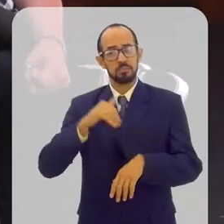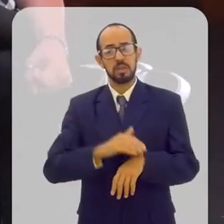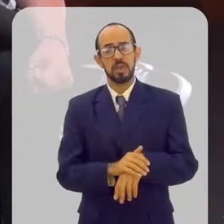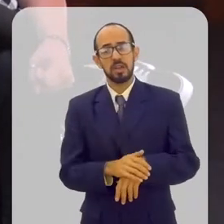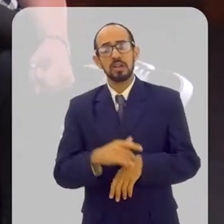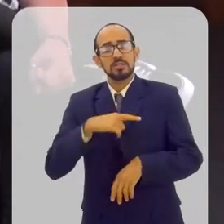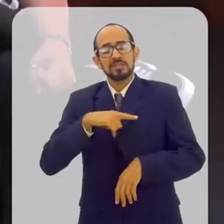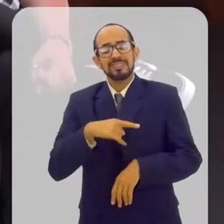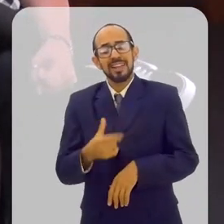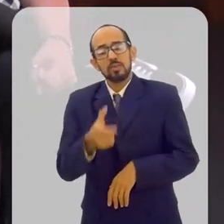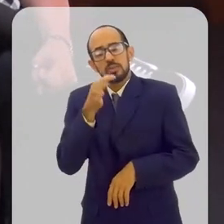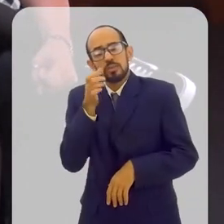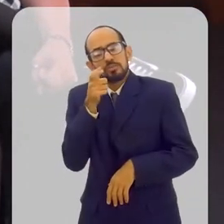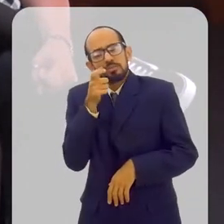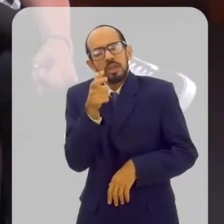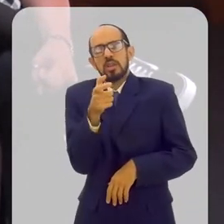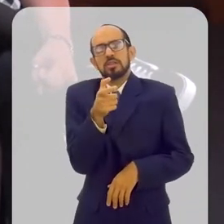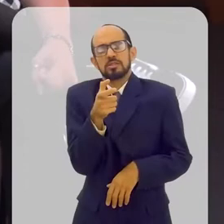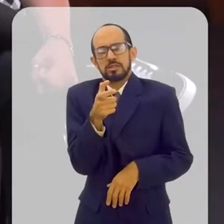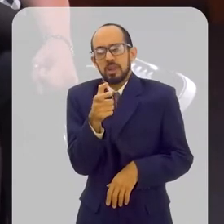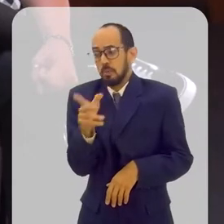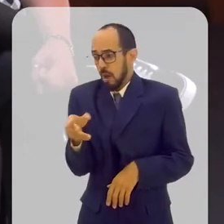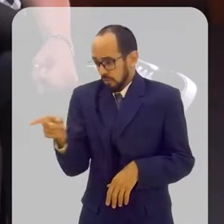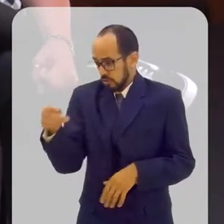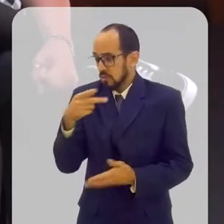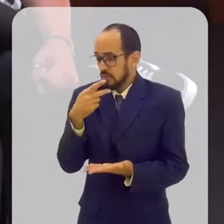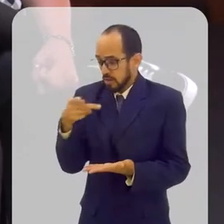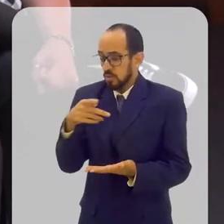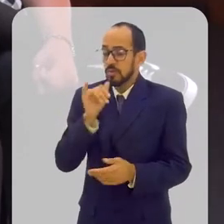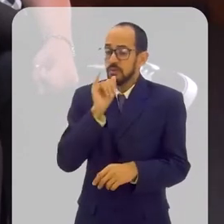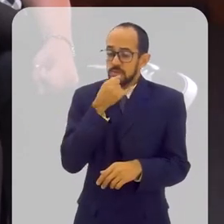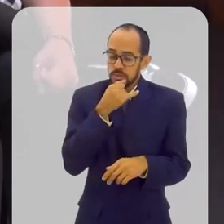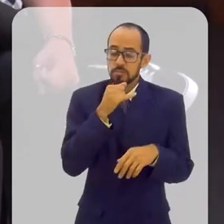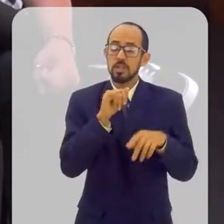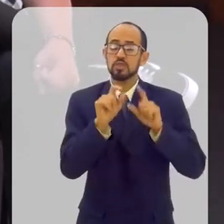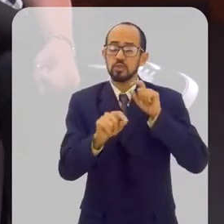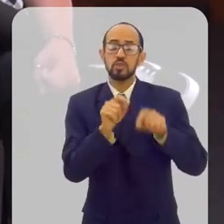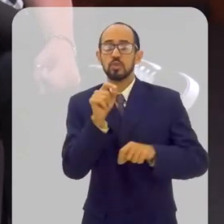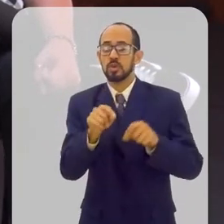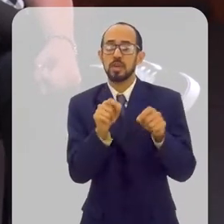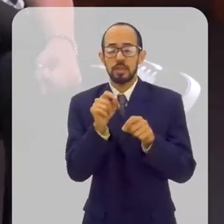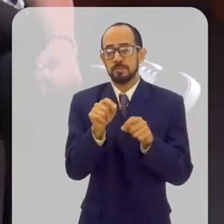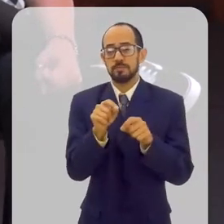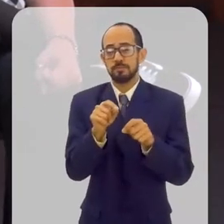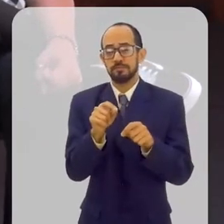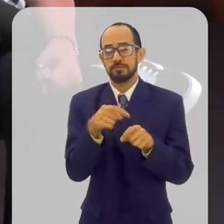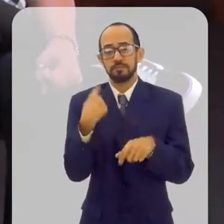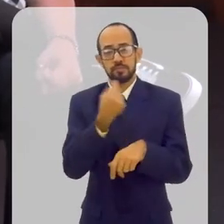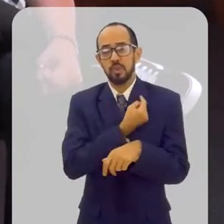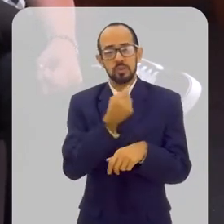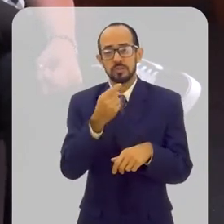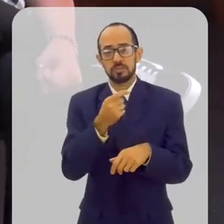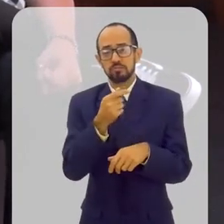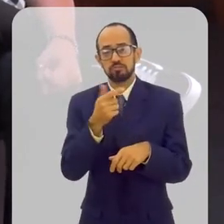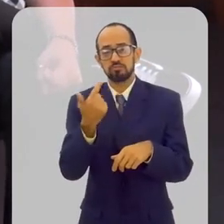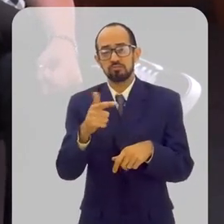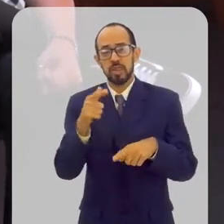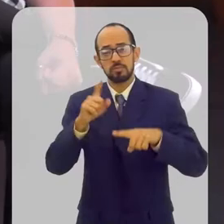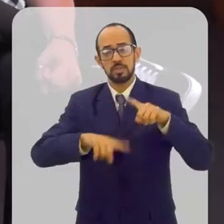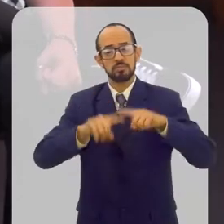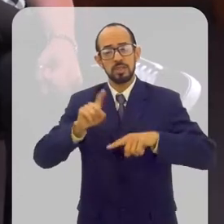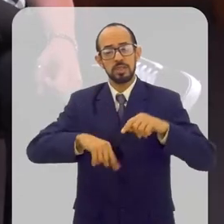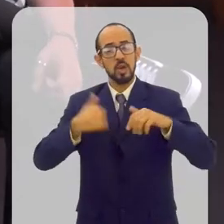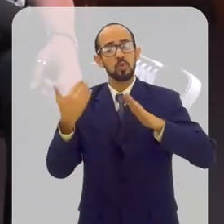essa sede de saber. Sim. Como você mesmo disse, infelizmente, nós não temos esse material.